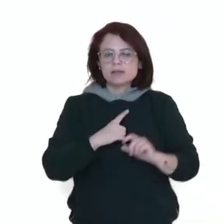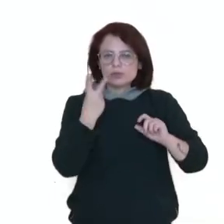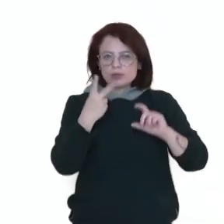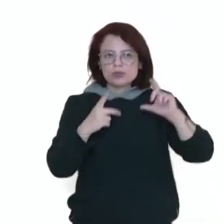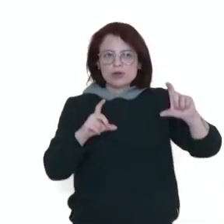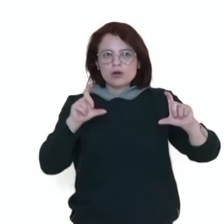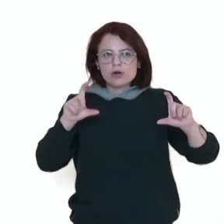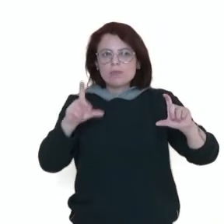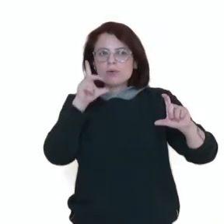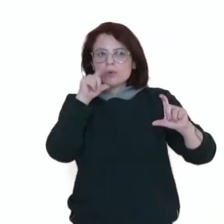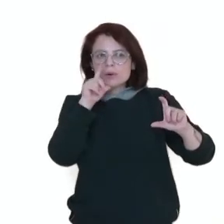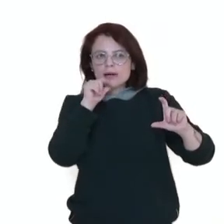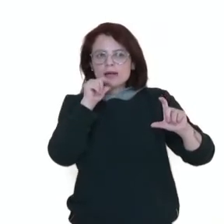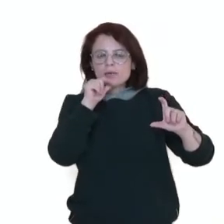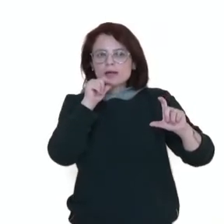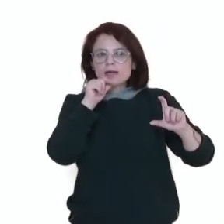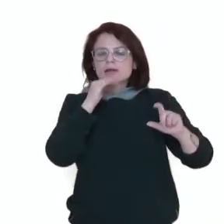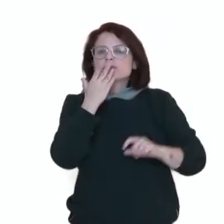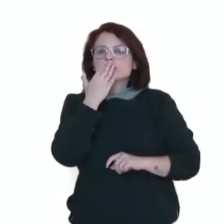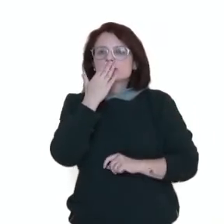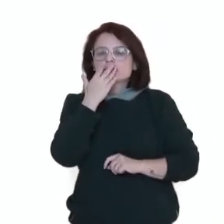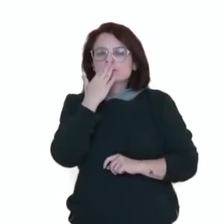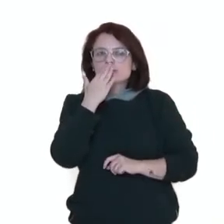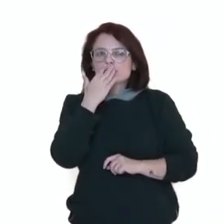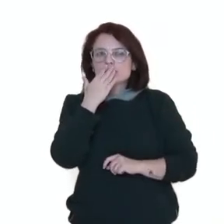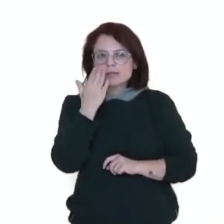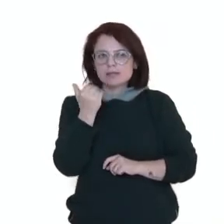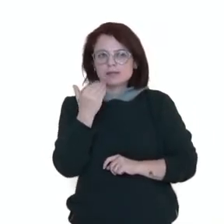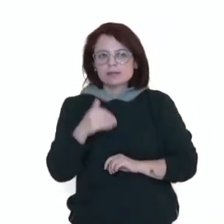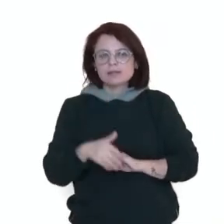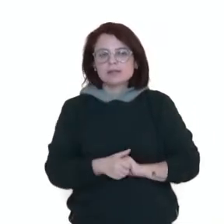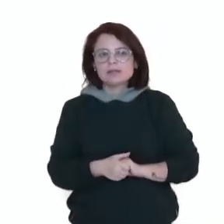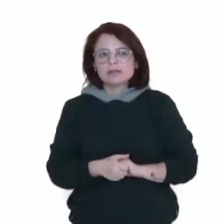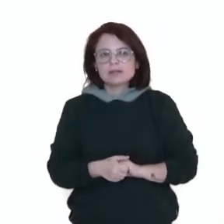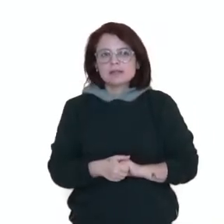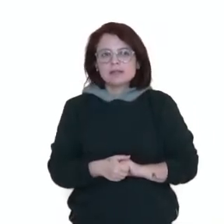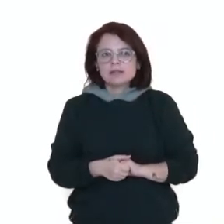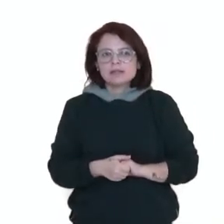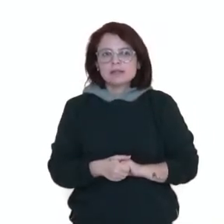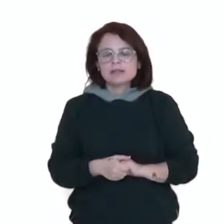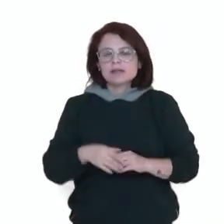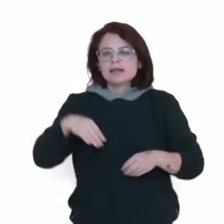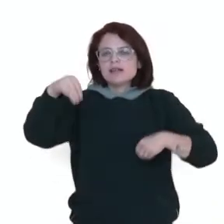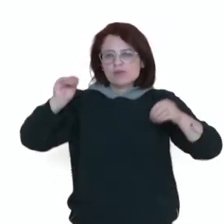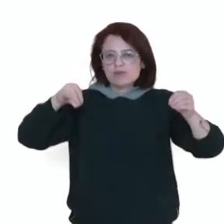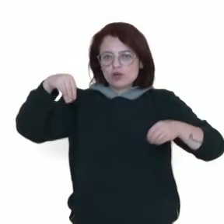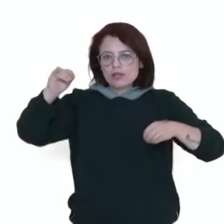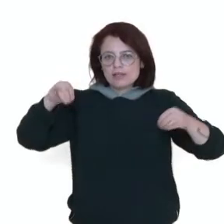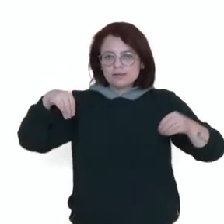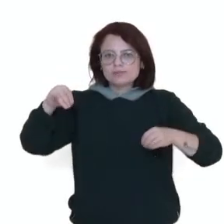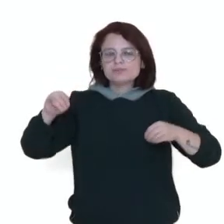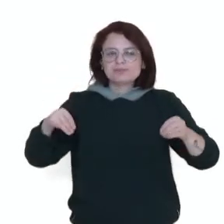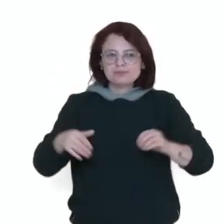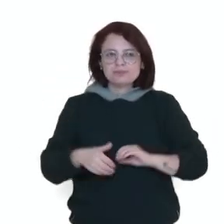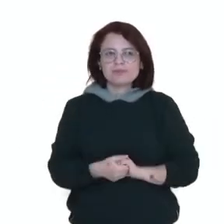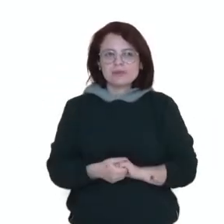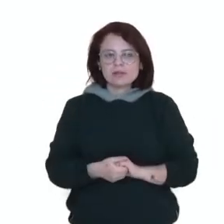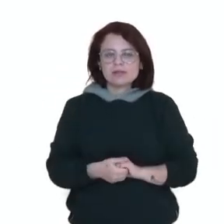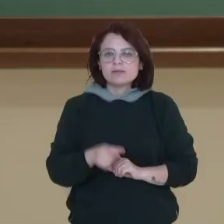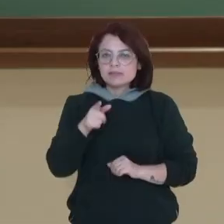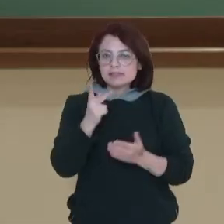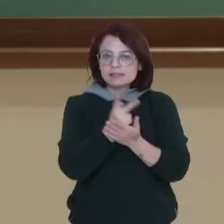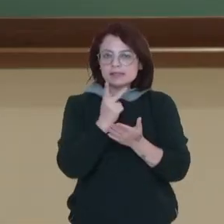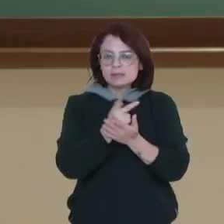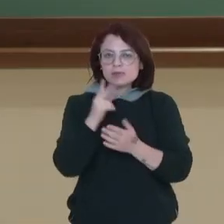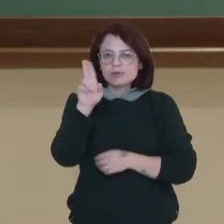água, corante alimentício, né, várias cores ou uma cor só, e folhas de acelga, tentando usar sempre